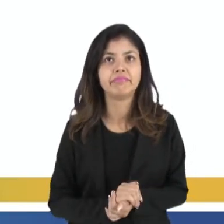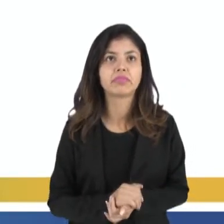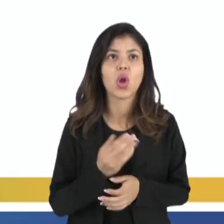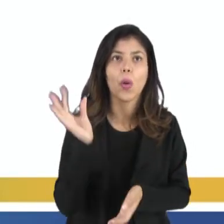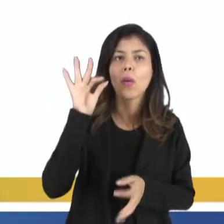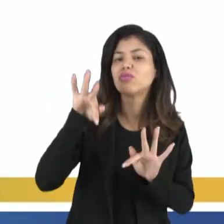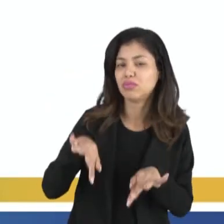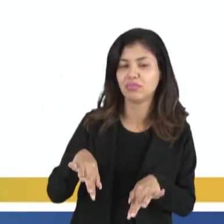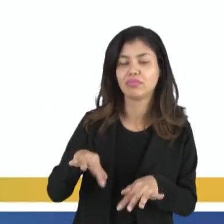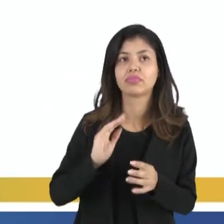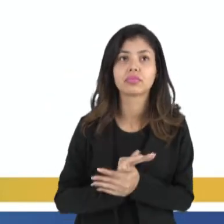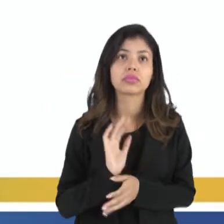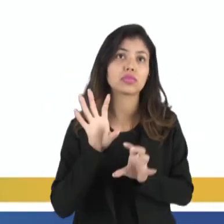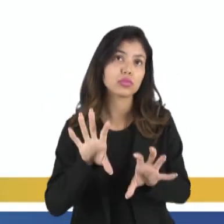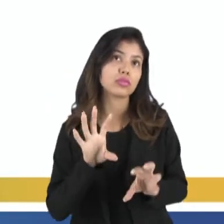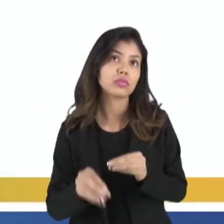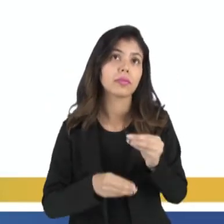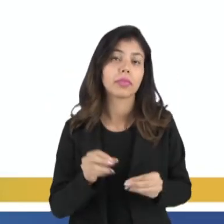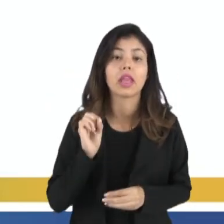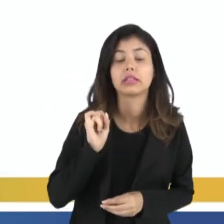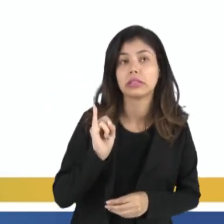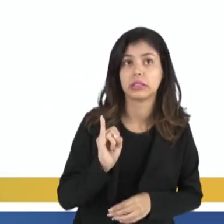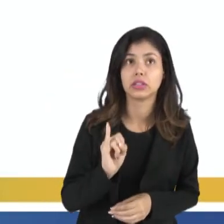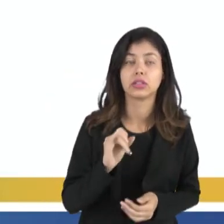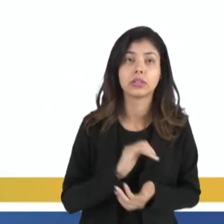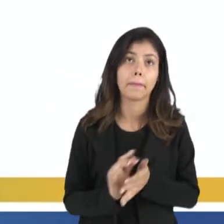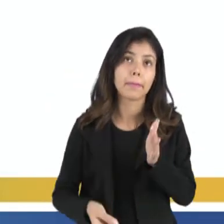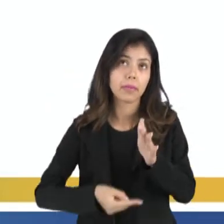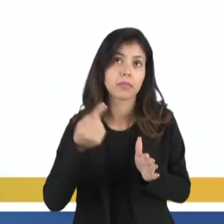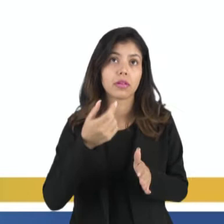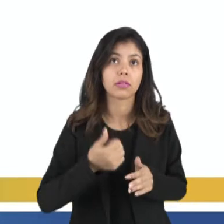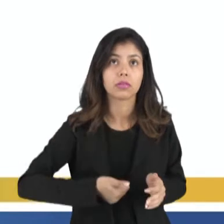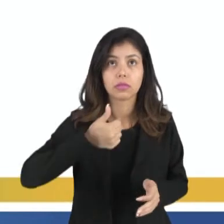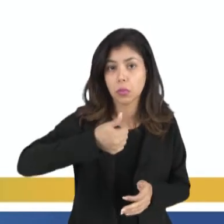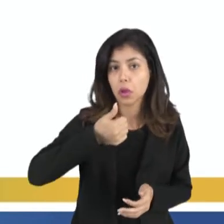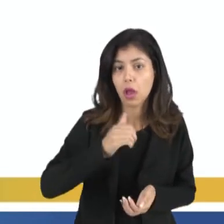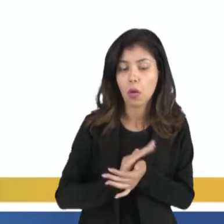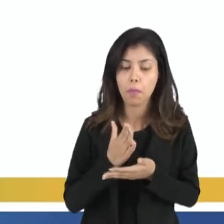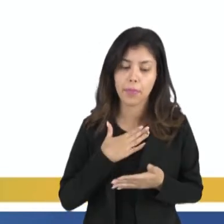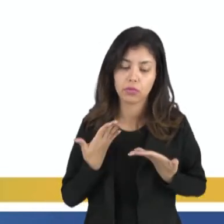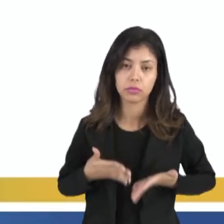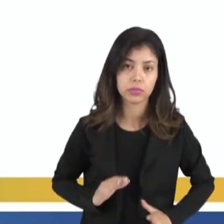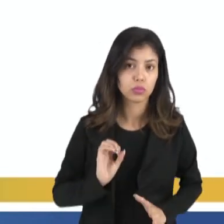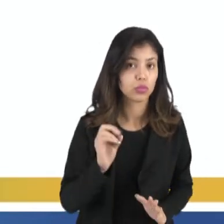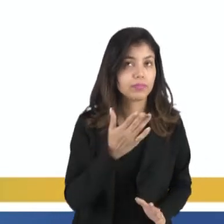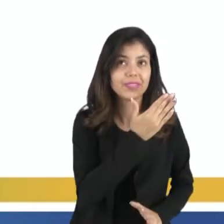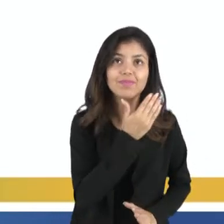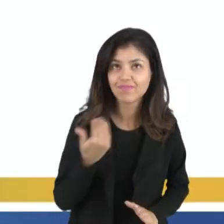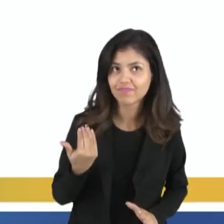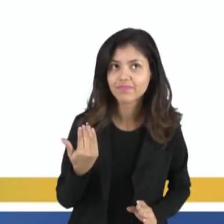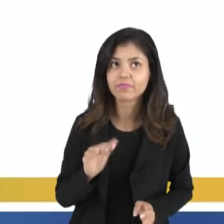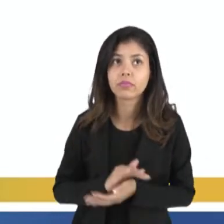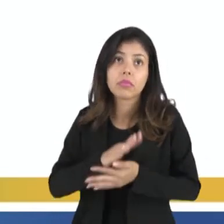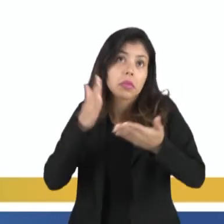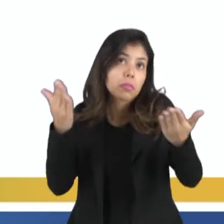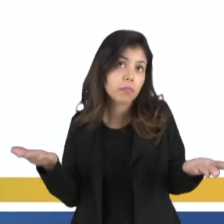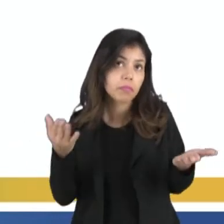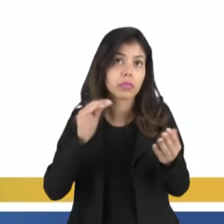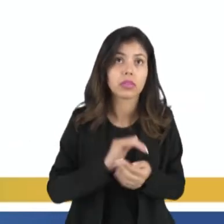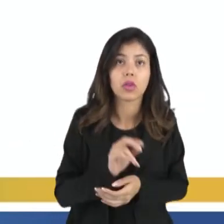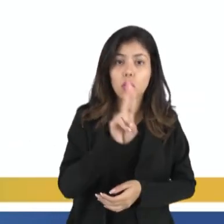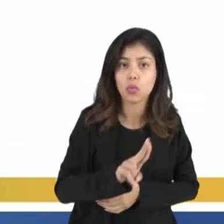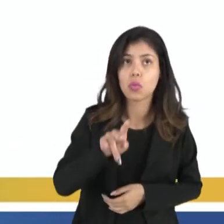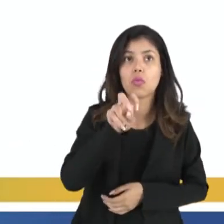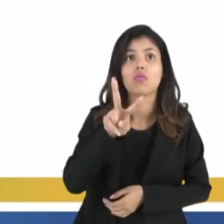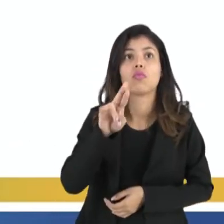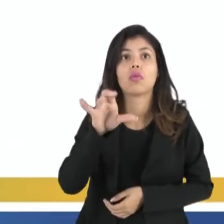pelo fim, isto é, se poria em primeiro lugar o meu nascimento ou a minha morte. Suposto o